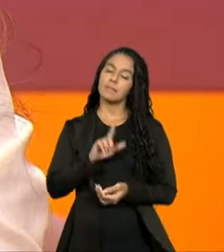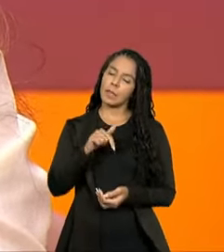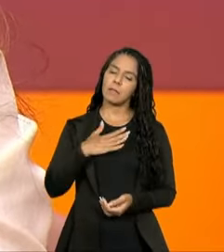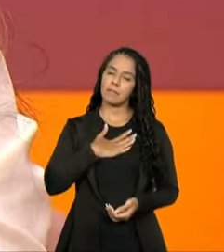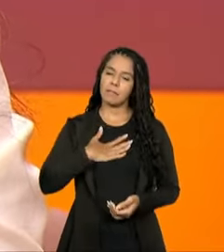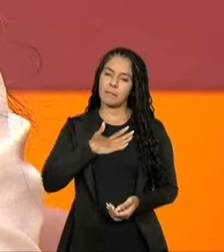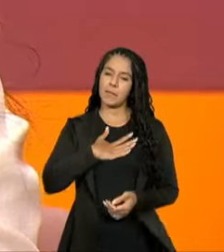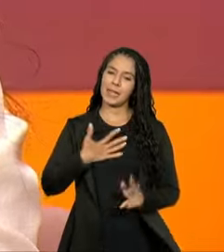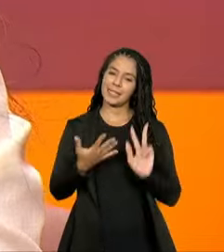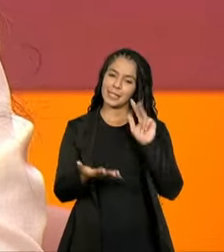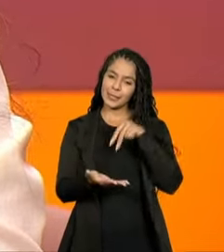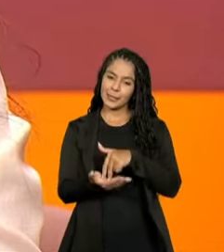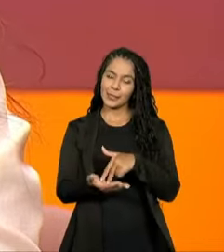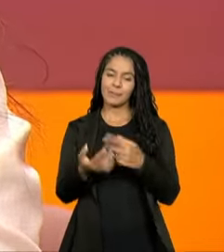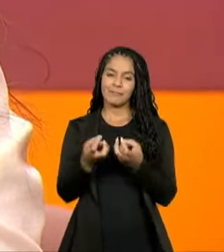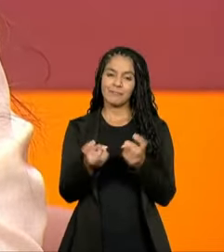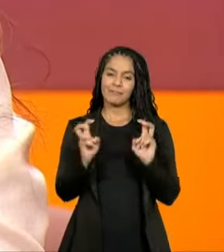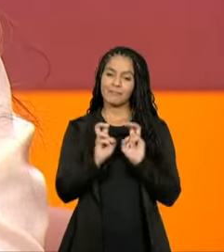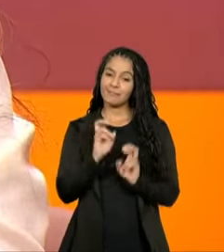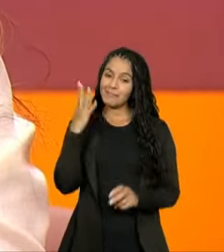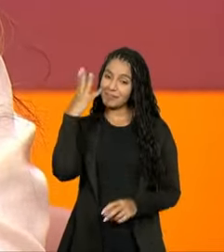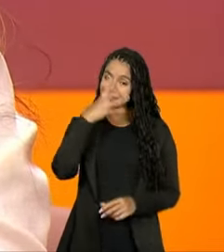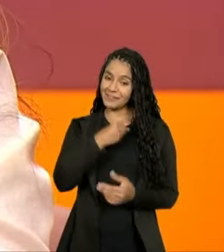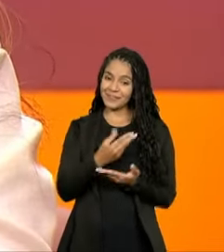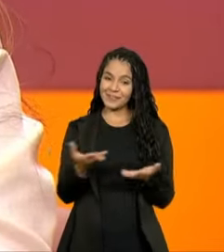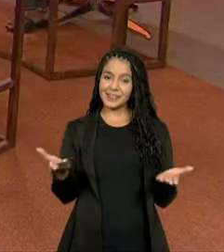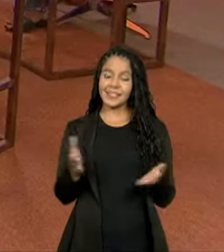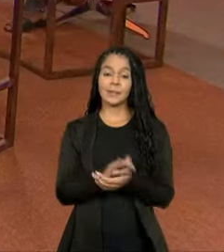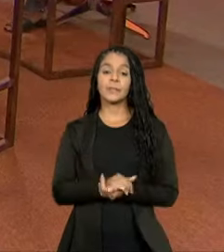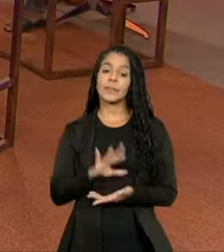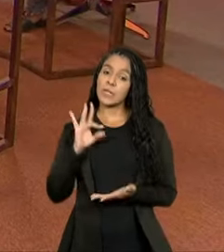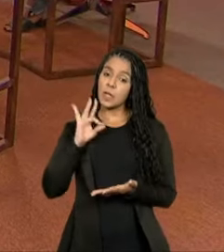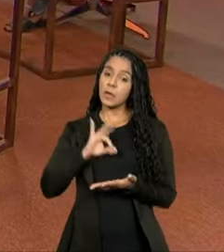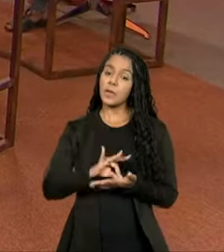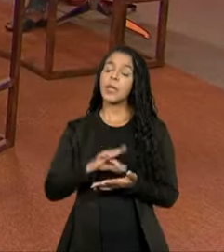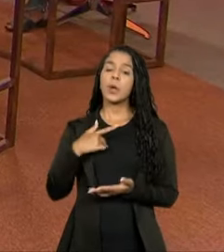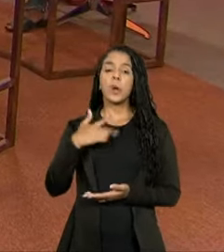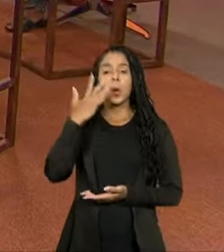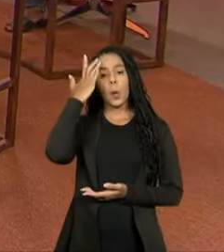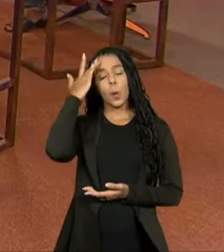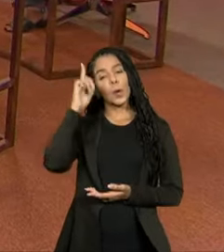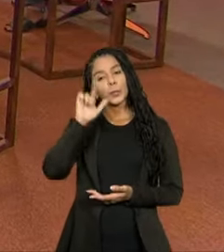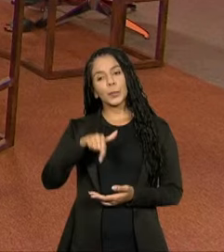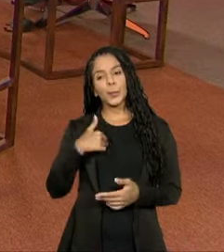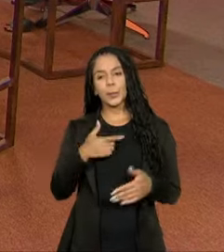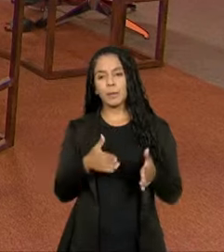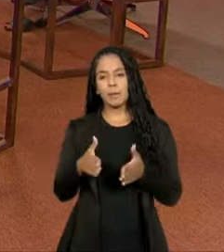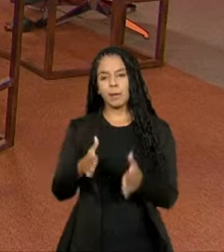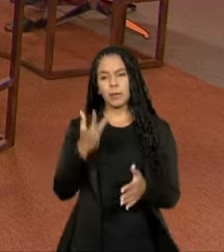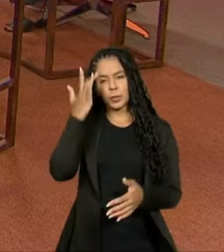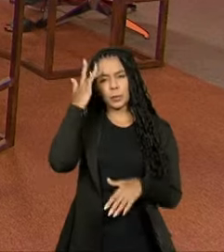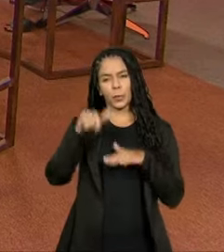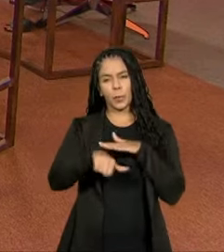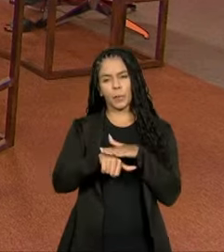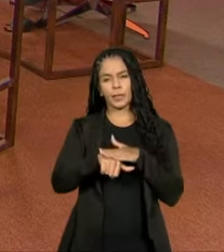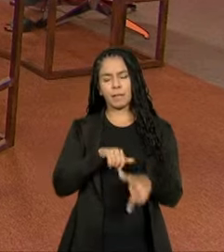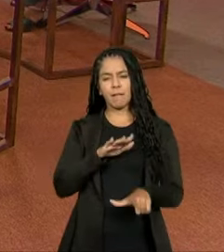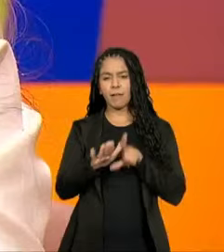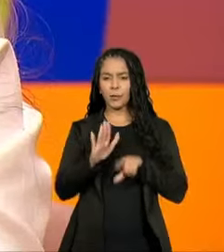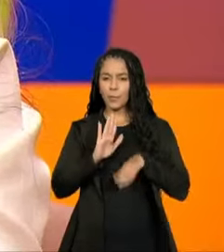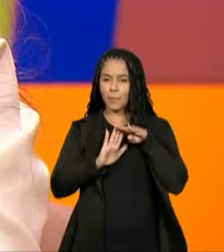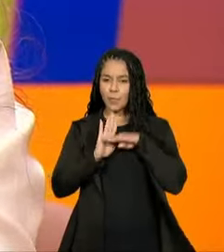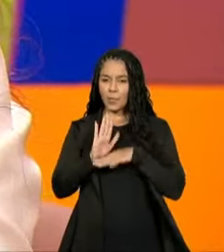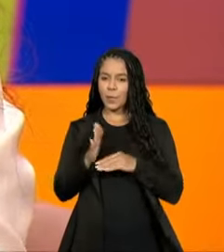prazer enorme estar aqui nessa bancada linda. E, na verdade, eu acho que é um caminho, a gente estava até conversando aqui um pouquinho antes do programa